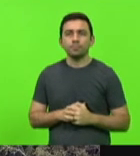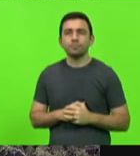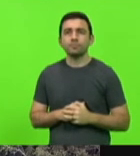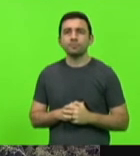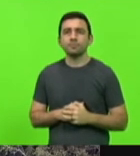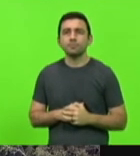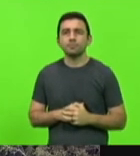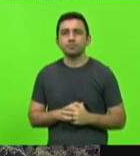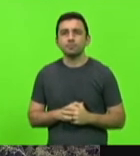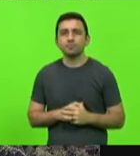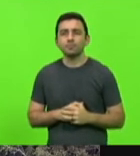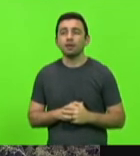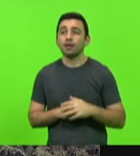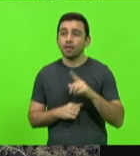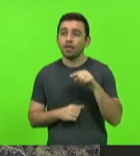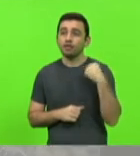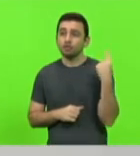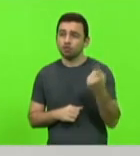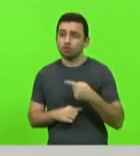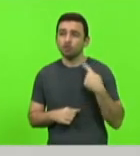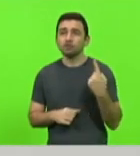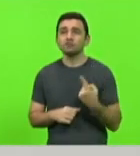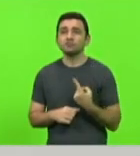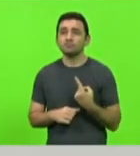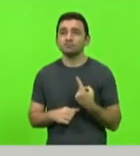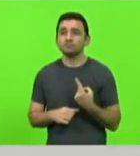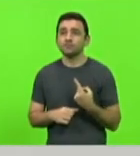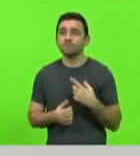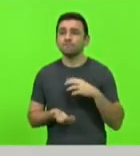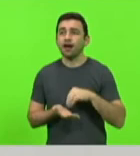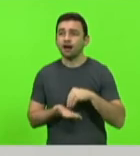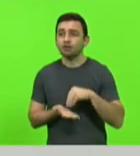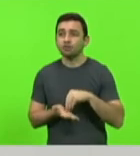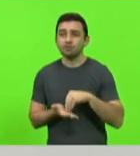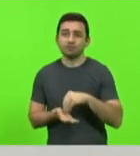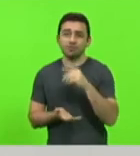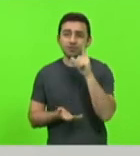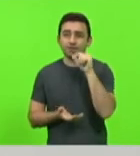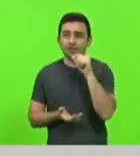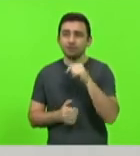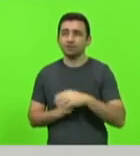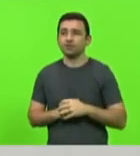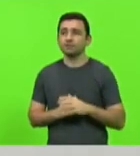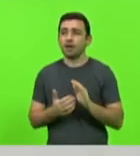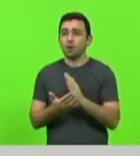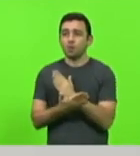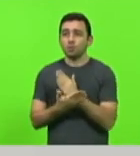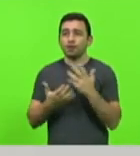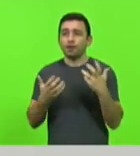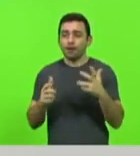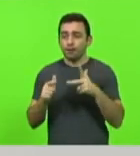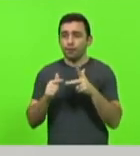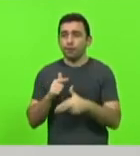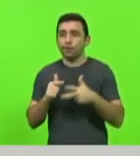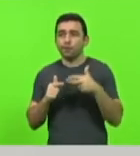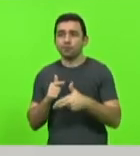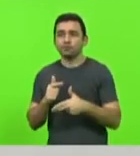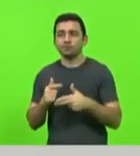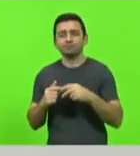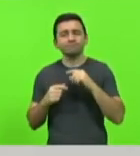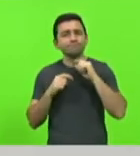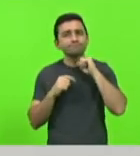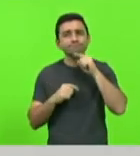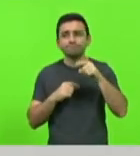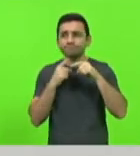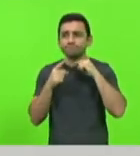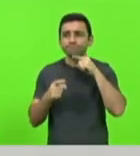estamos... A gente está se batendo, está com falta disso. E tem gente querendo cortar de um lado e do outro, daí não dá, a